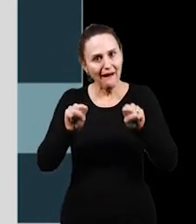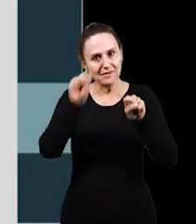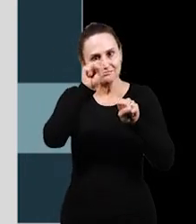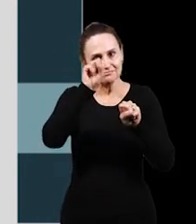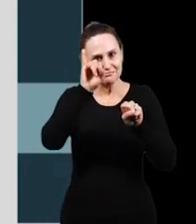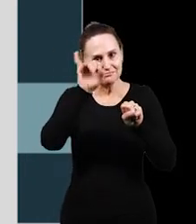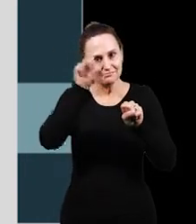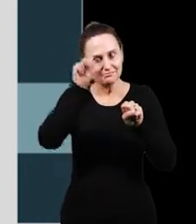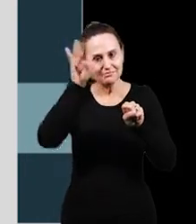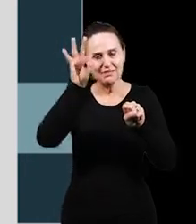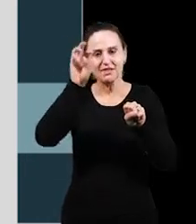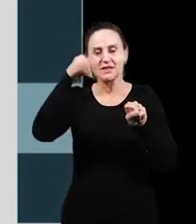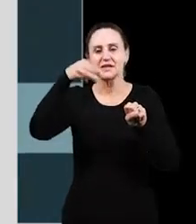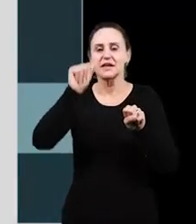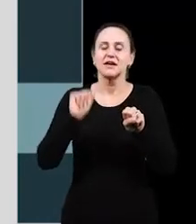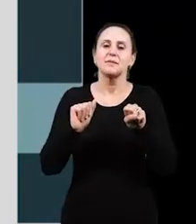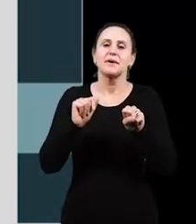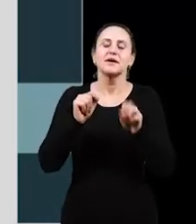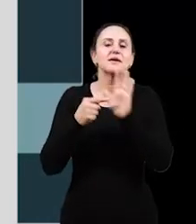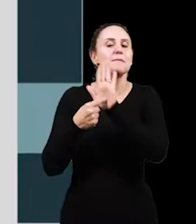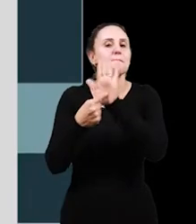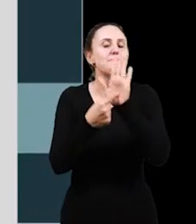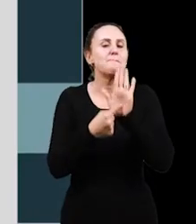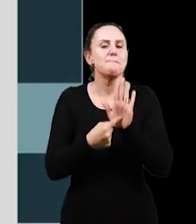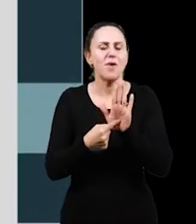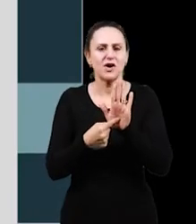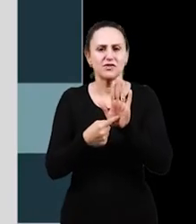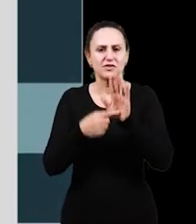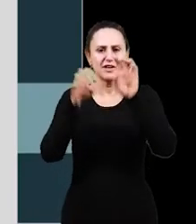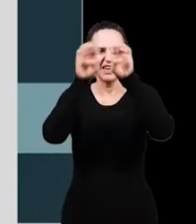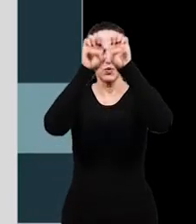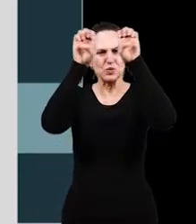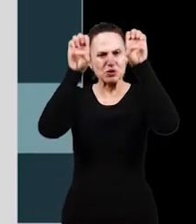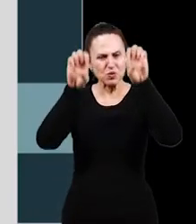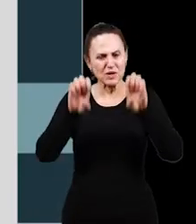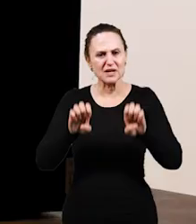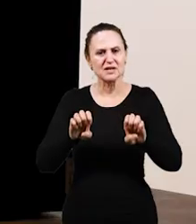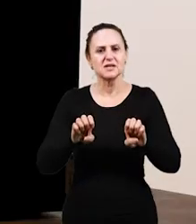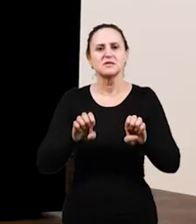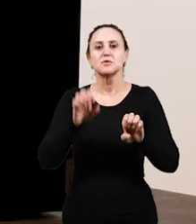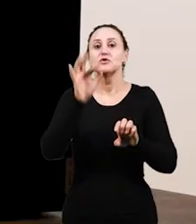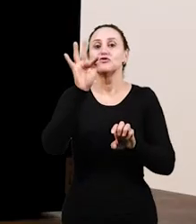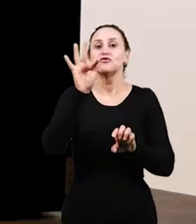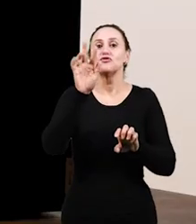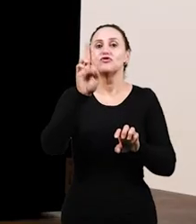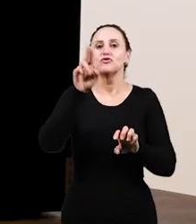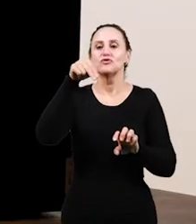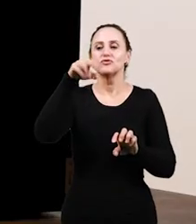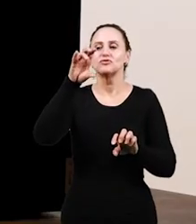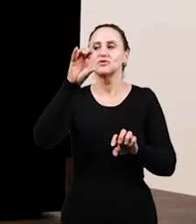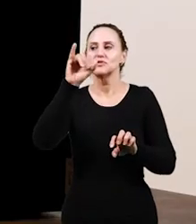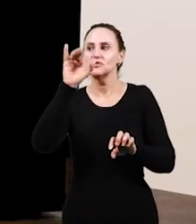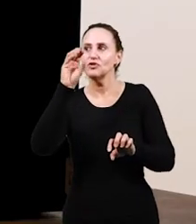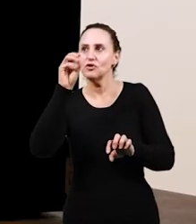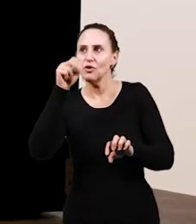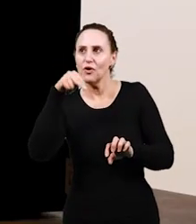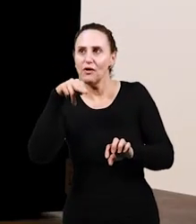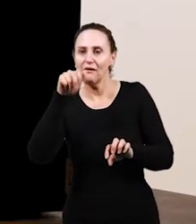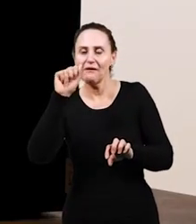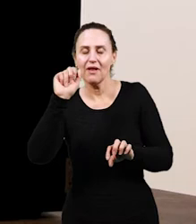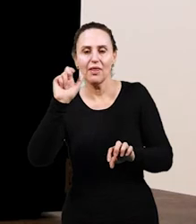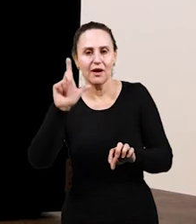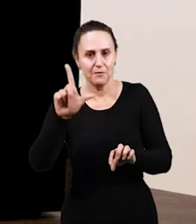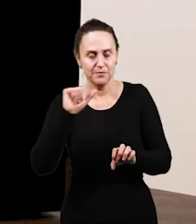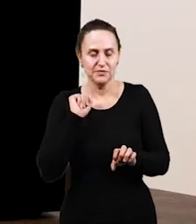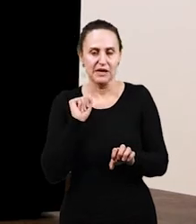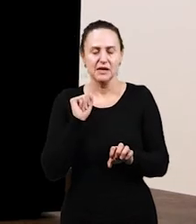aquela se presta o que permite afirmar que é um estruturalismo funcional então a gente Costuma se o que o